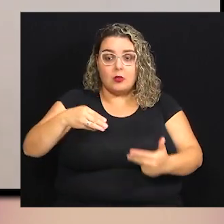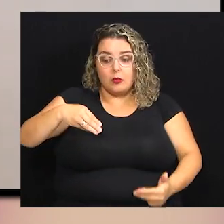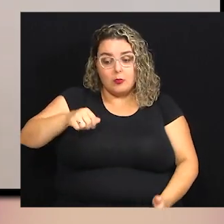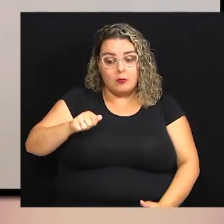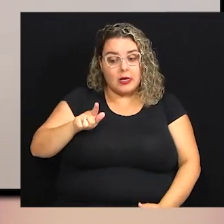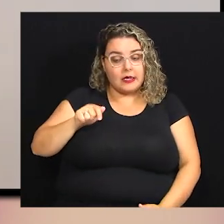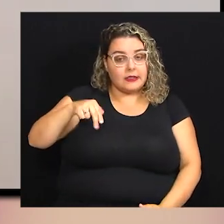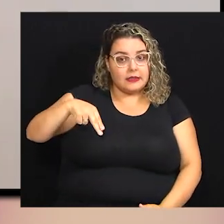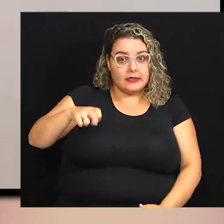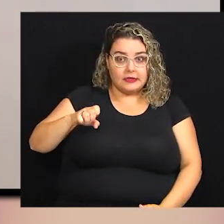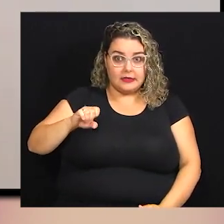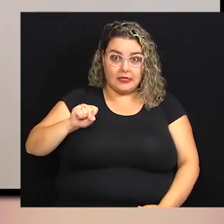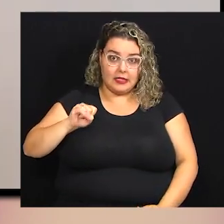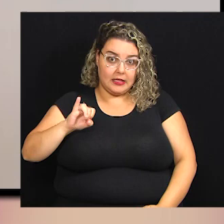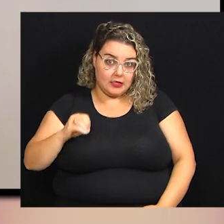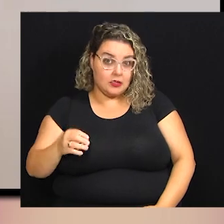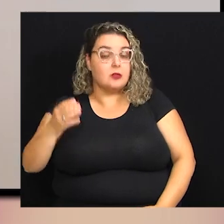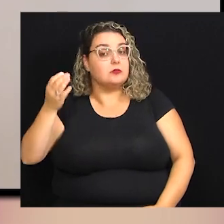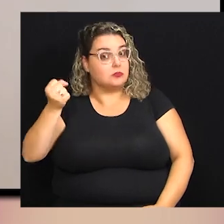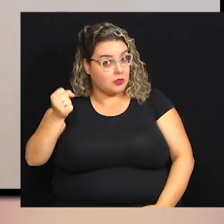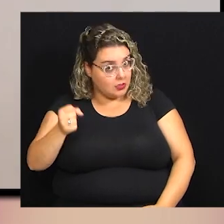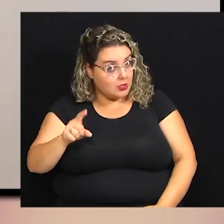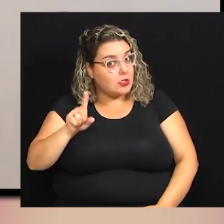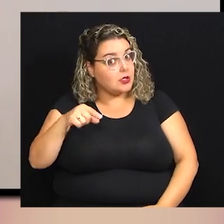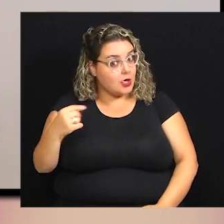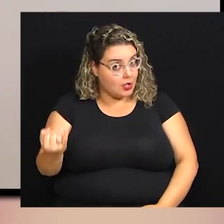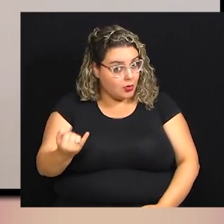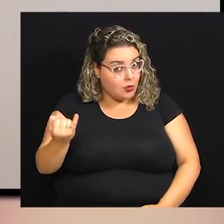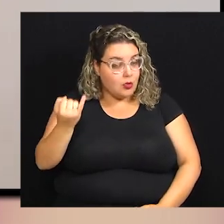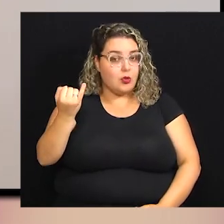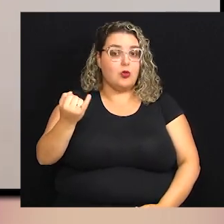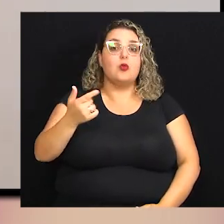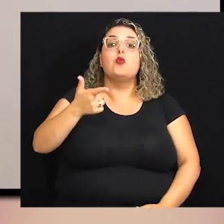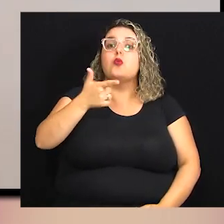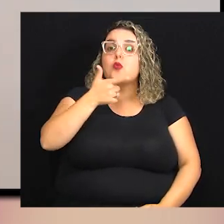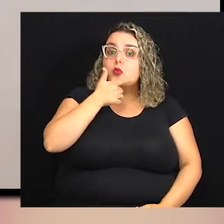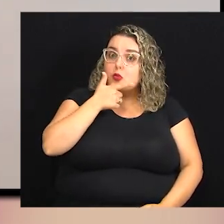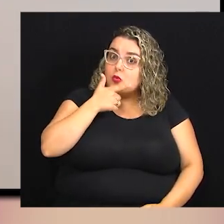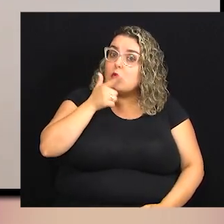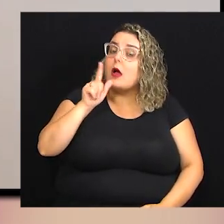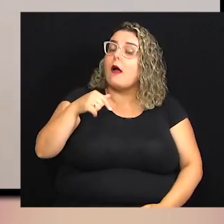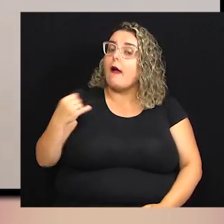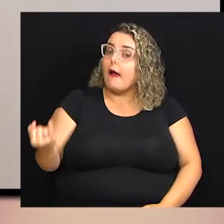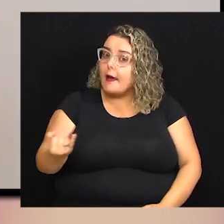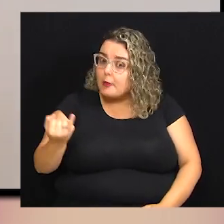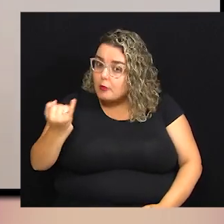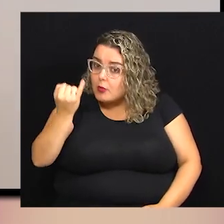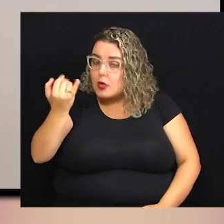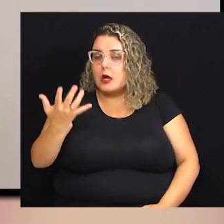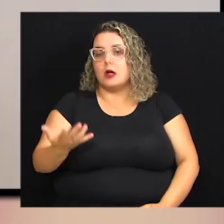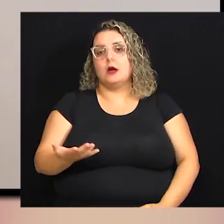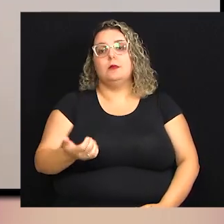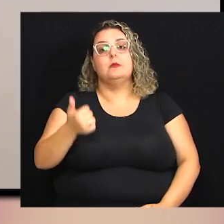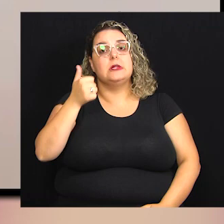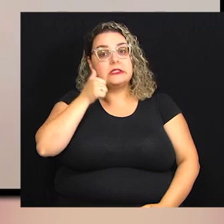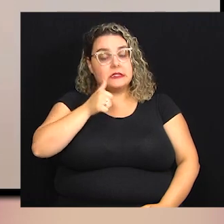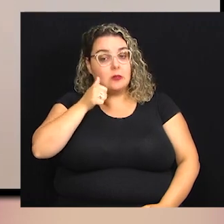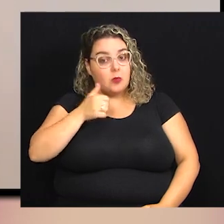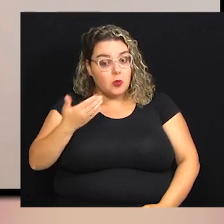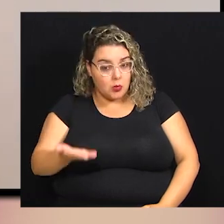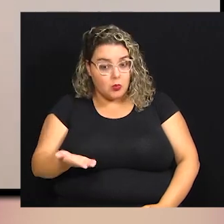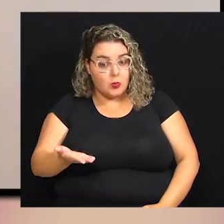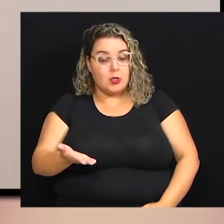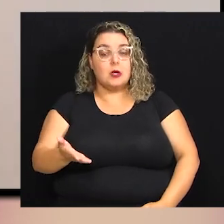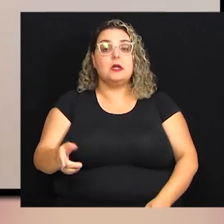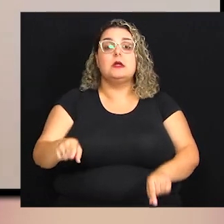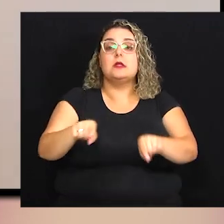com magnésio, por exemplo, o leite é muito importante, o queijo é muito importante a gente colocar para essa mulher,